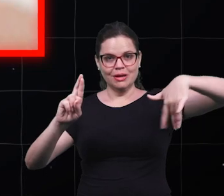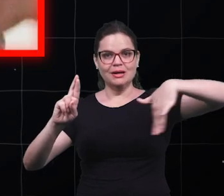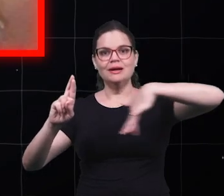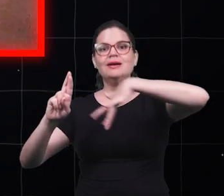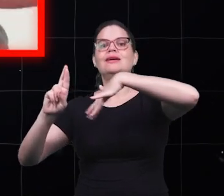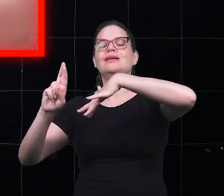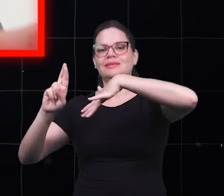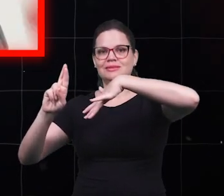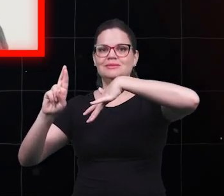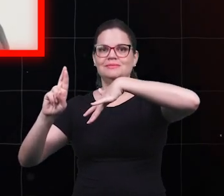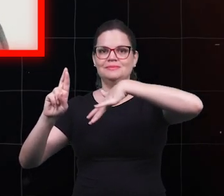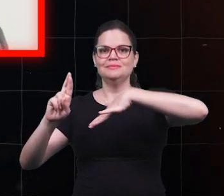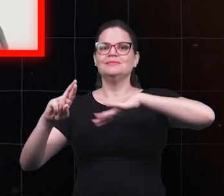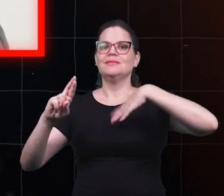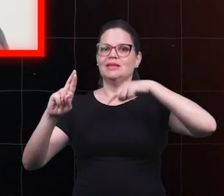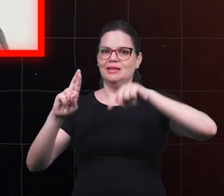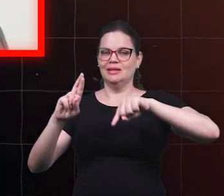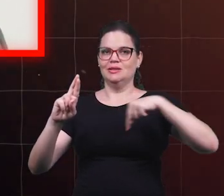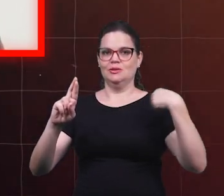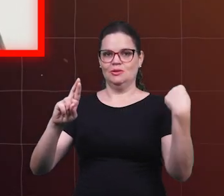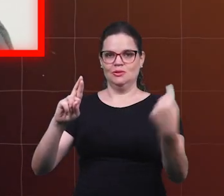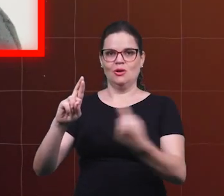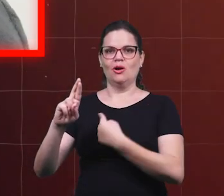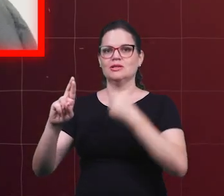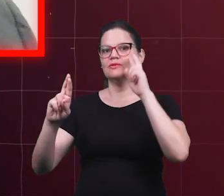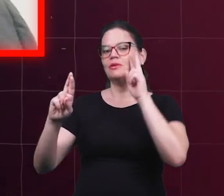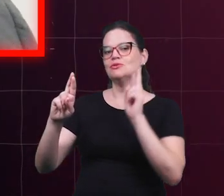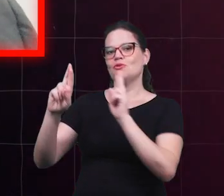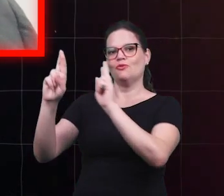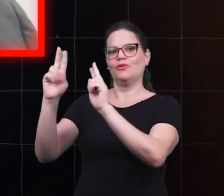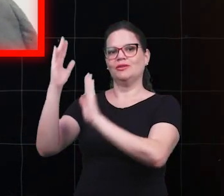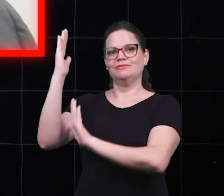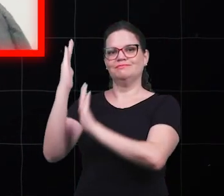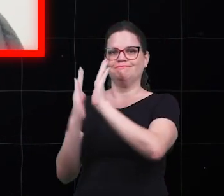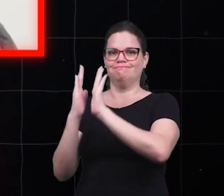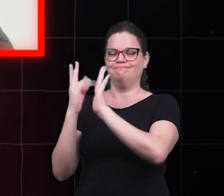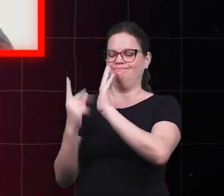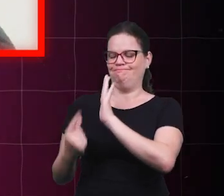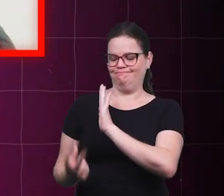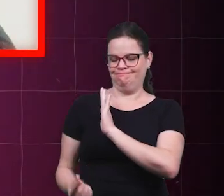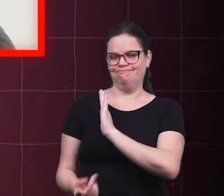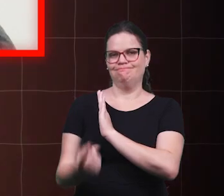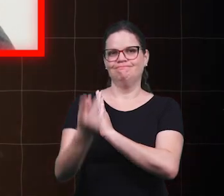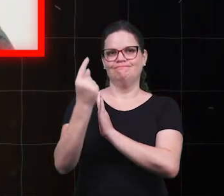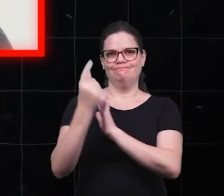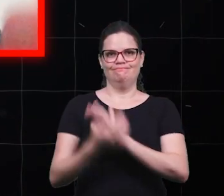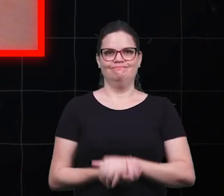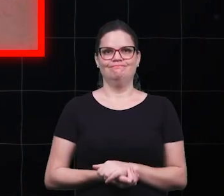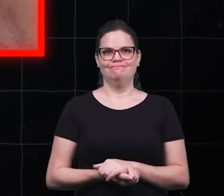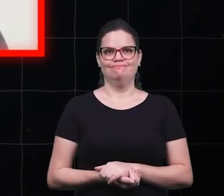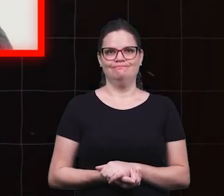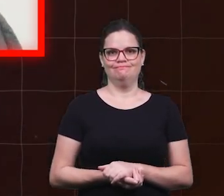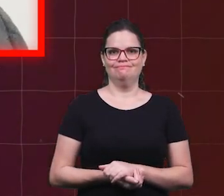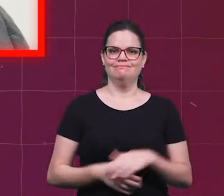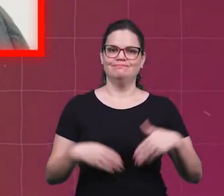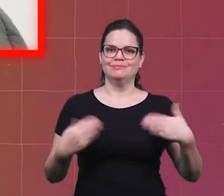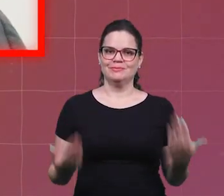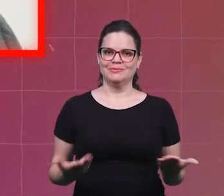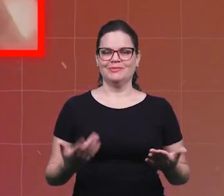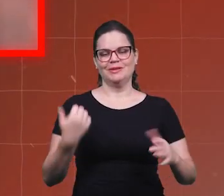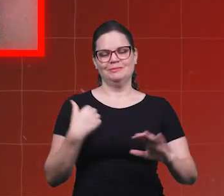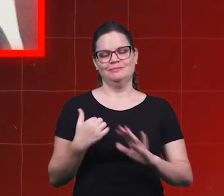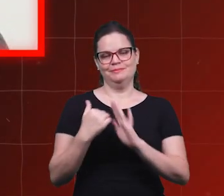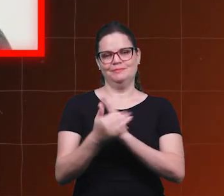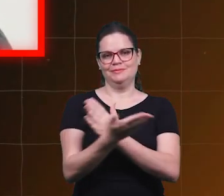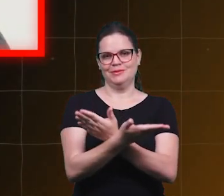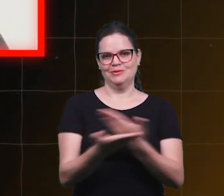E estaremos com Ele face a face, eternamente, na eternidade. Tiago, fica aqui o meu contributo,